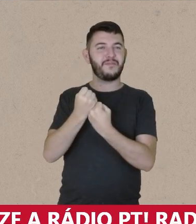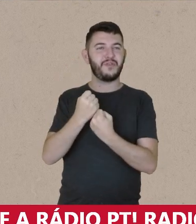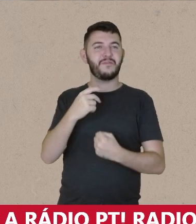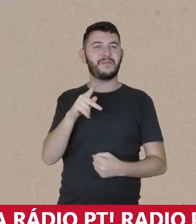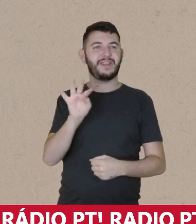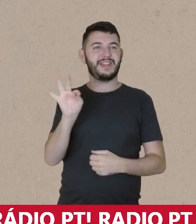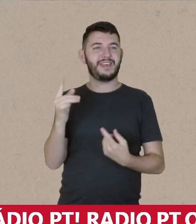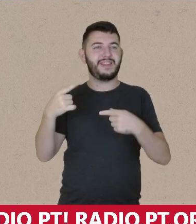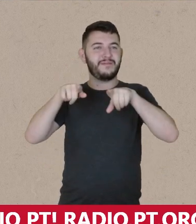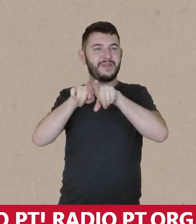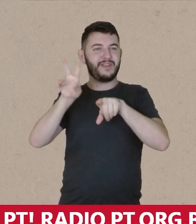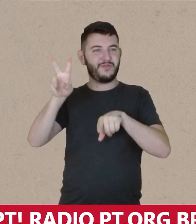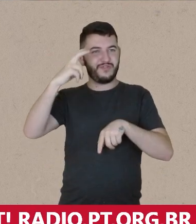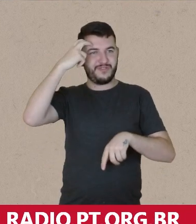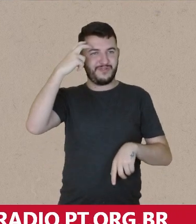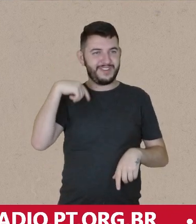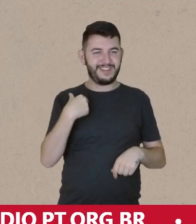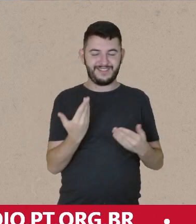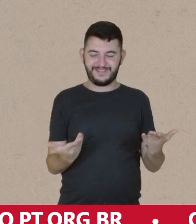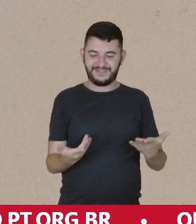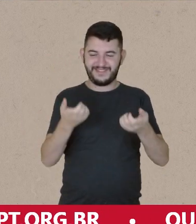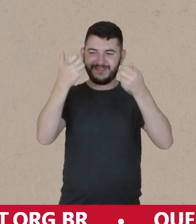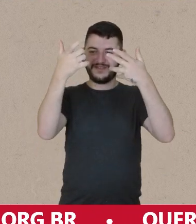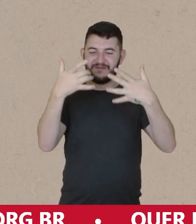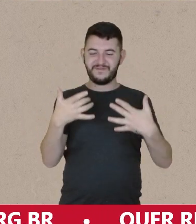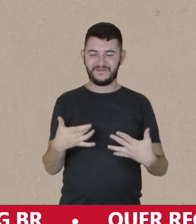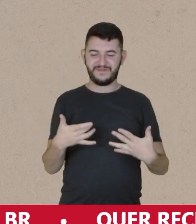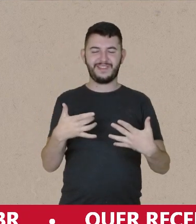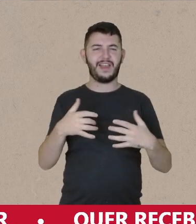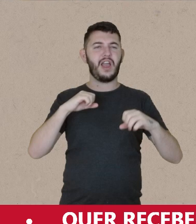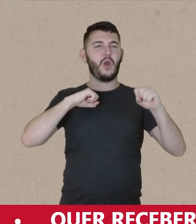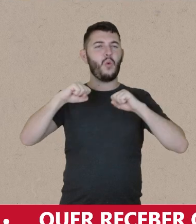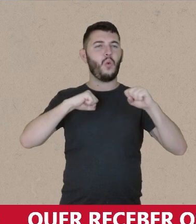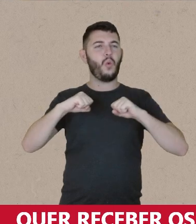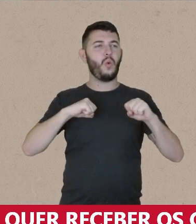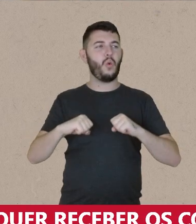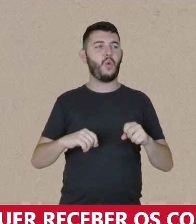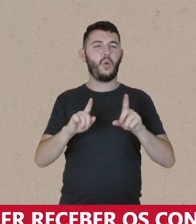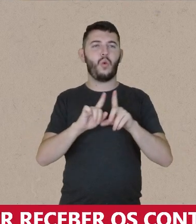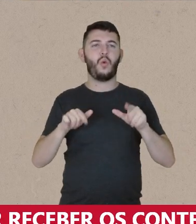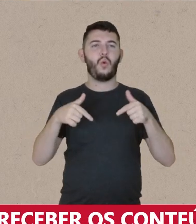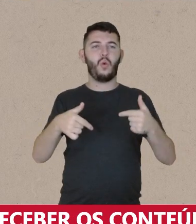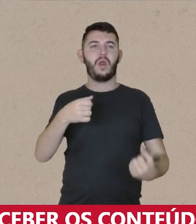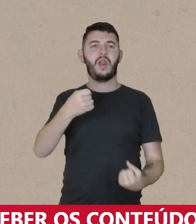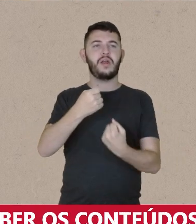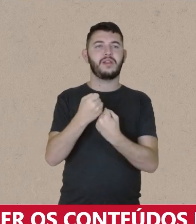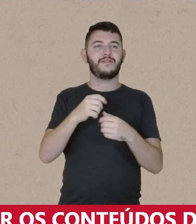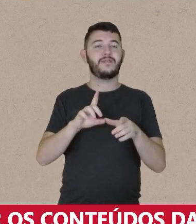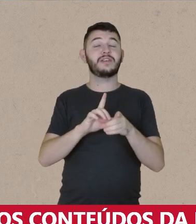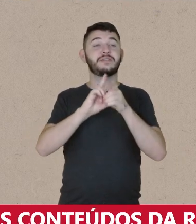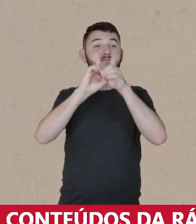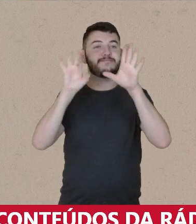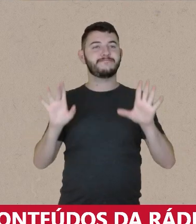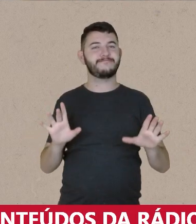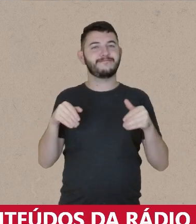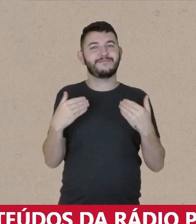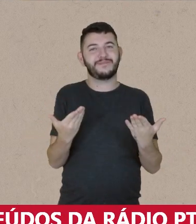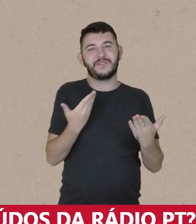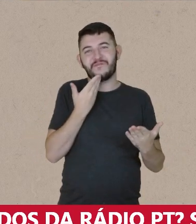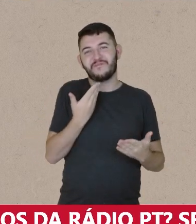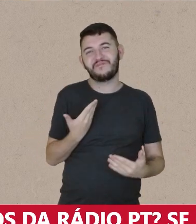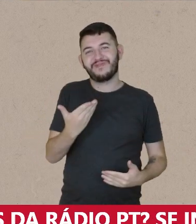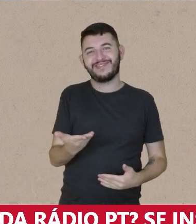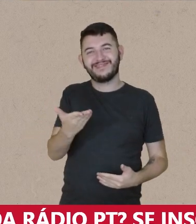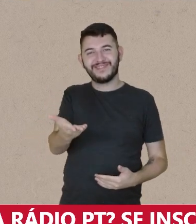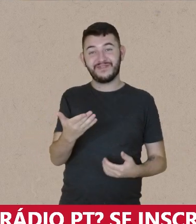E aí eu queria falar aqui, falando de resistência, falando também de defesa da democracia, eu queria pedir que você